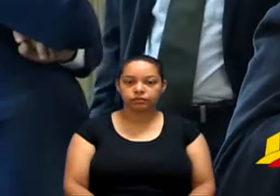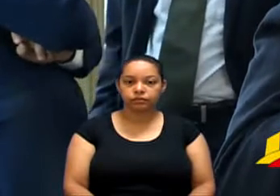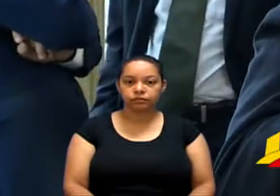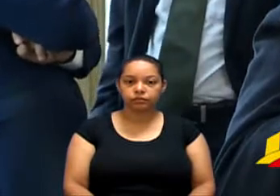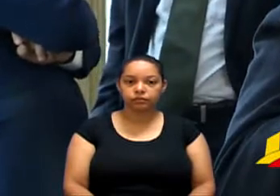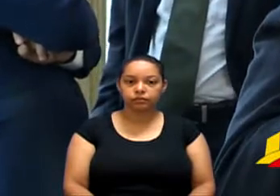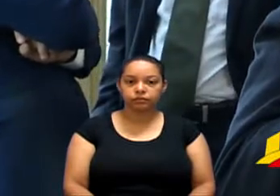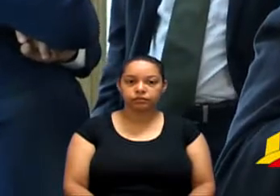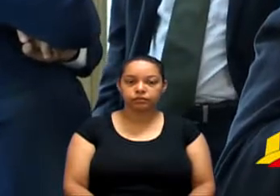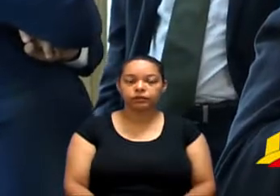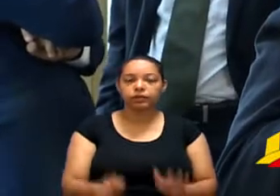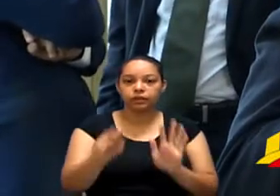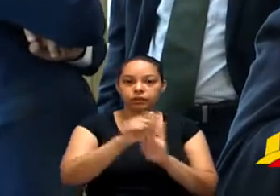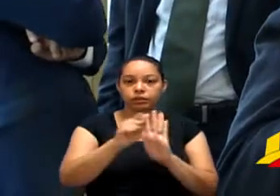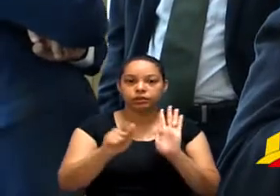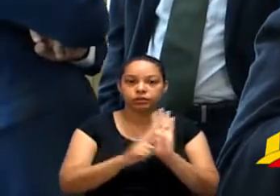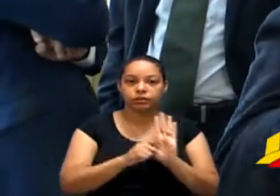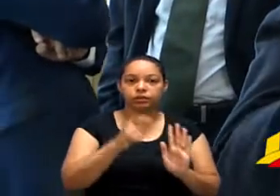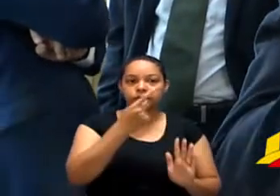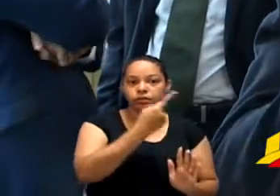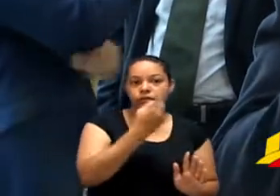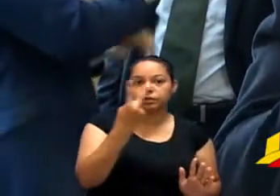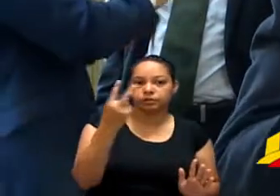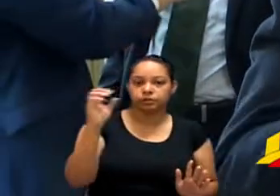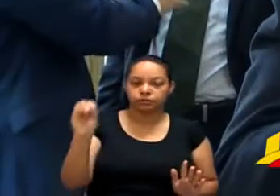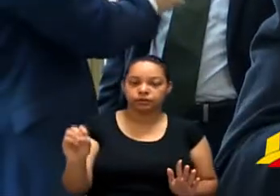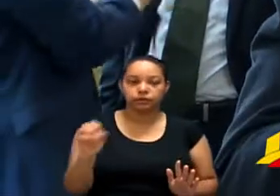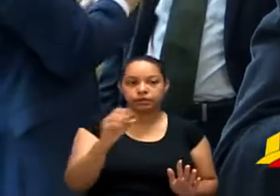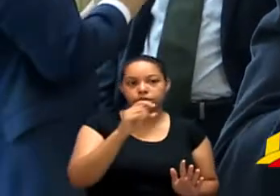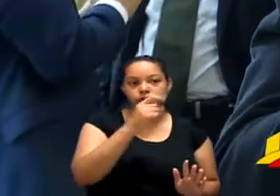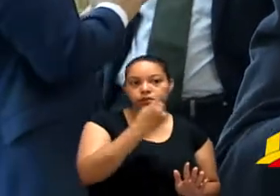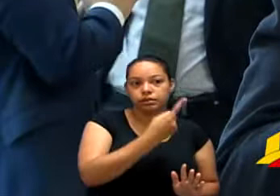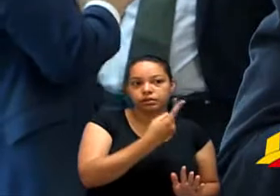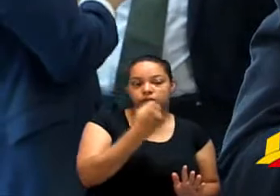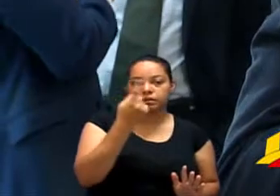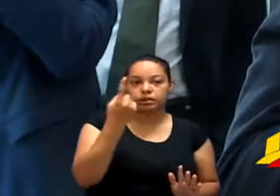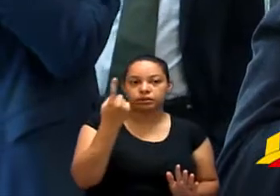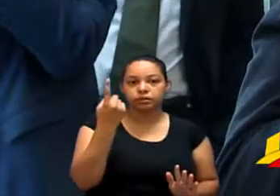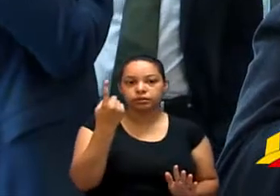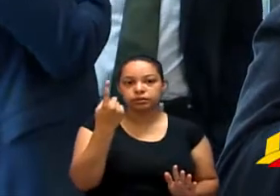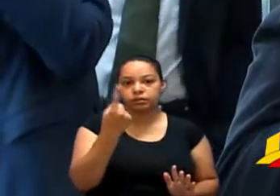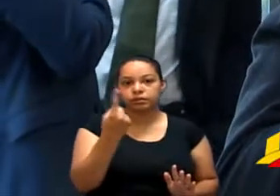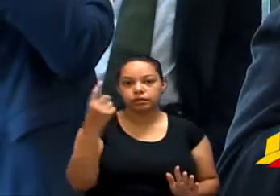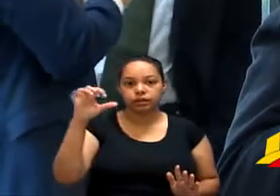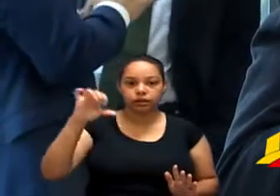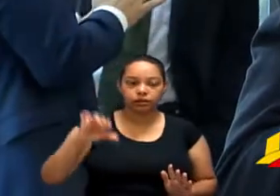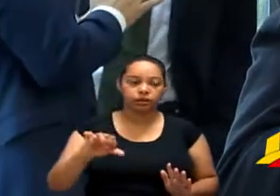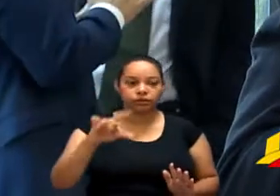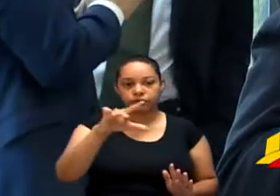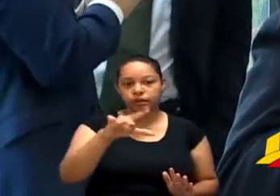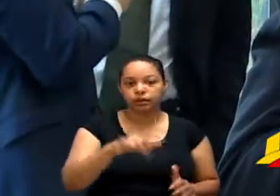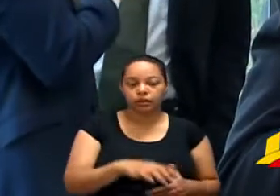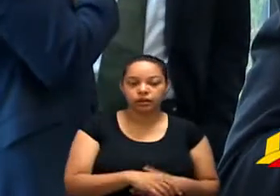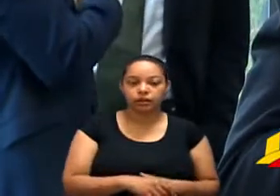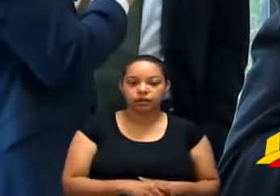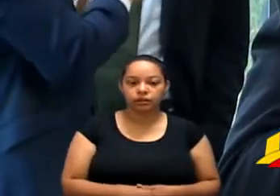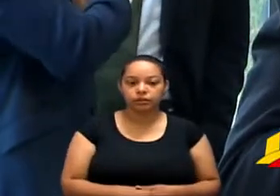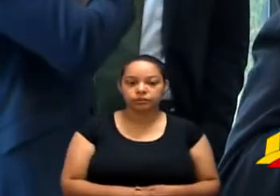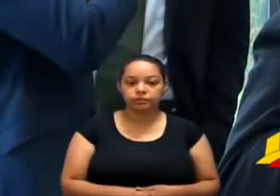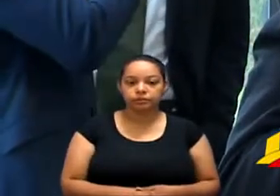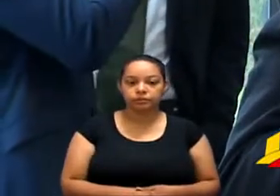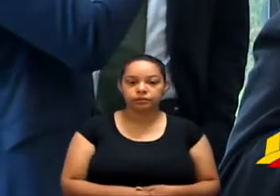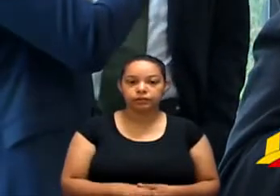nos artigos 120 e 159 da constituição estadual desse modo concerne a iniciativa